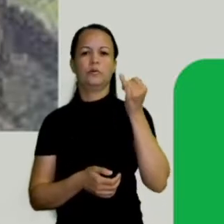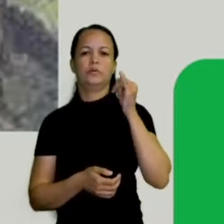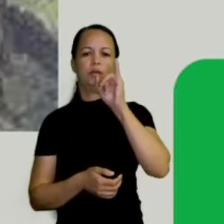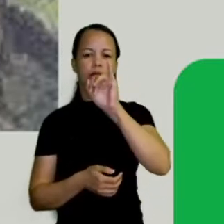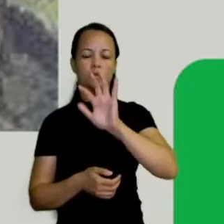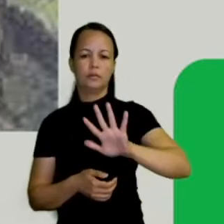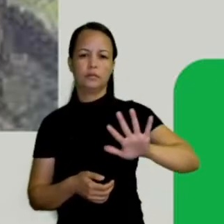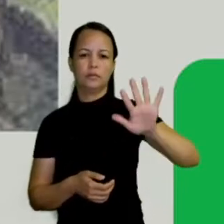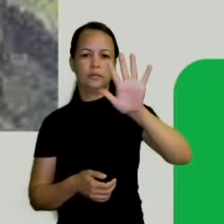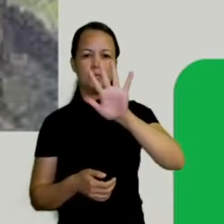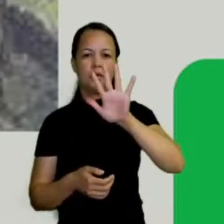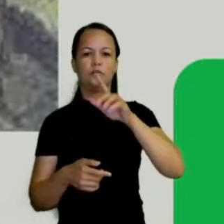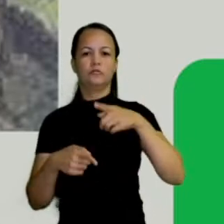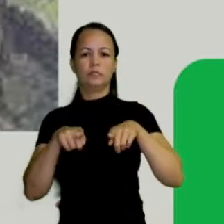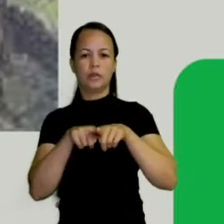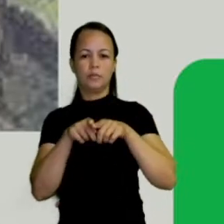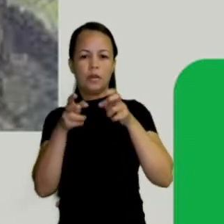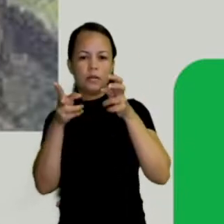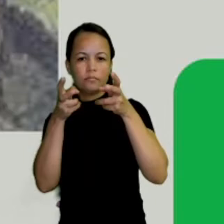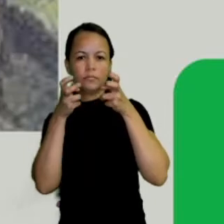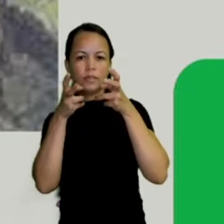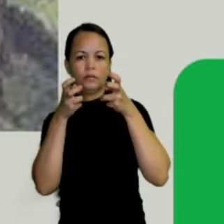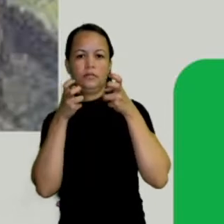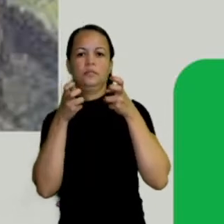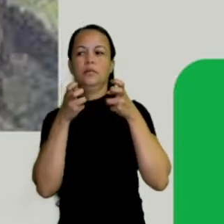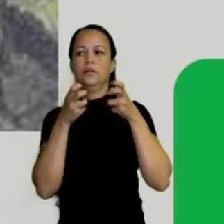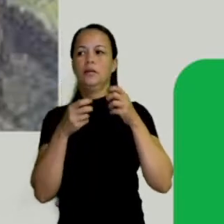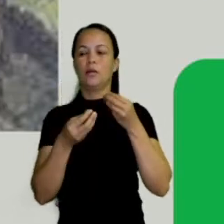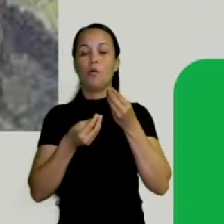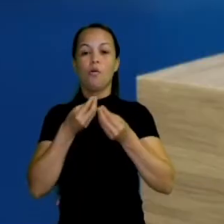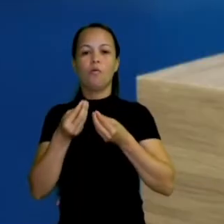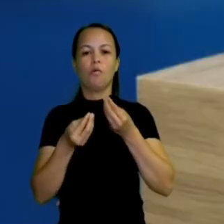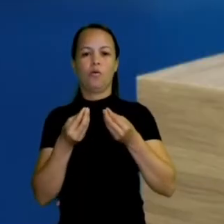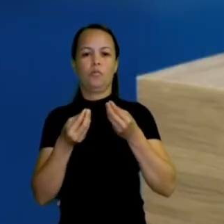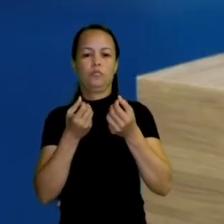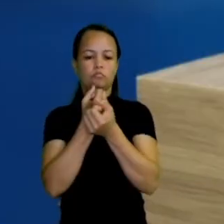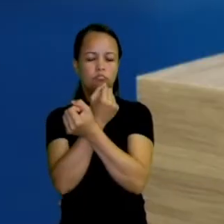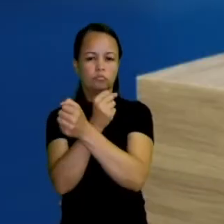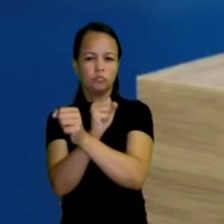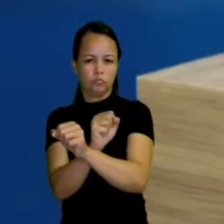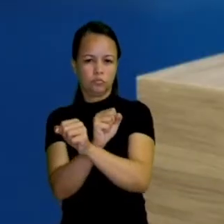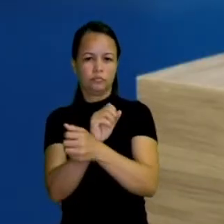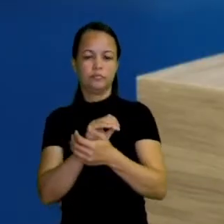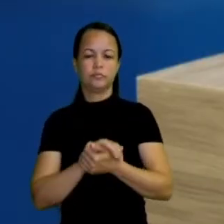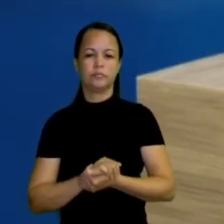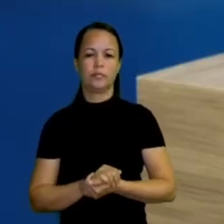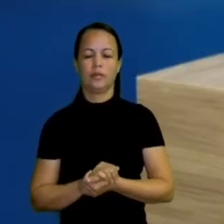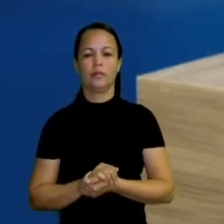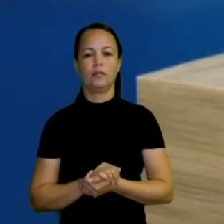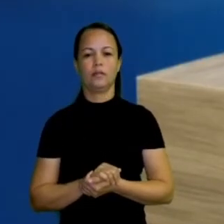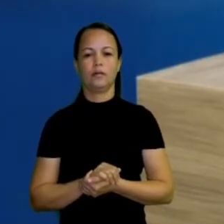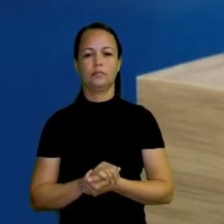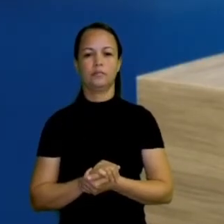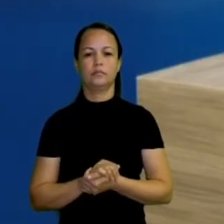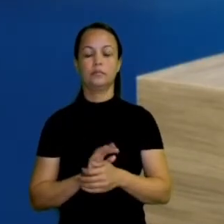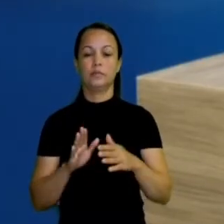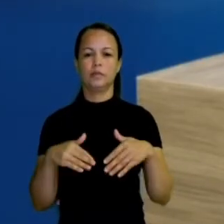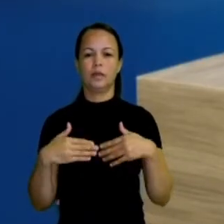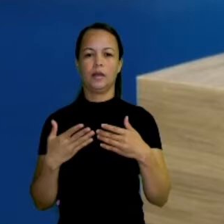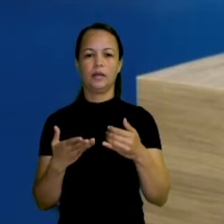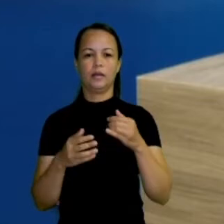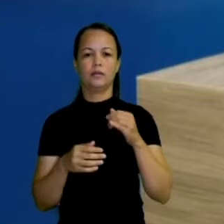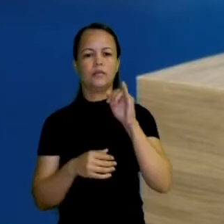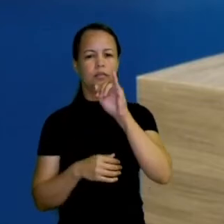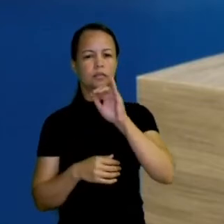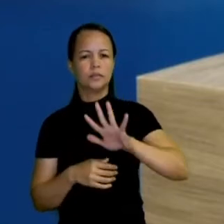vocês podem perceber o contexto da escravidão, tá certo? E aí, através dessas imagens que a